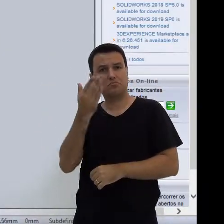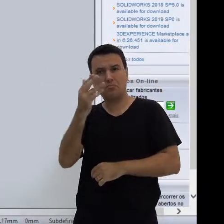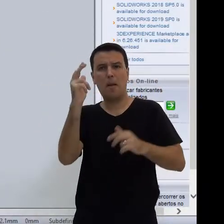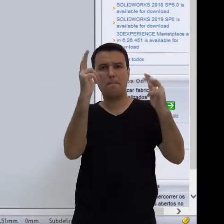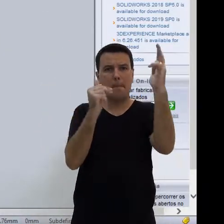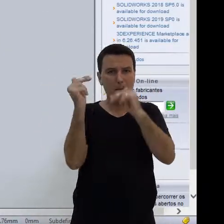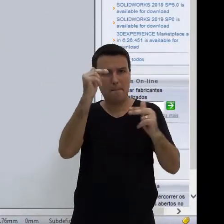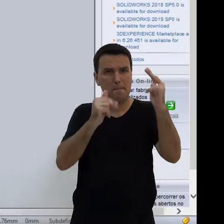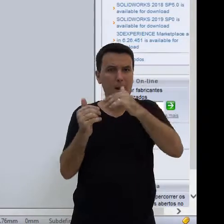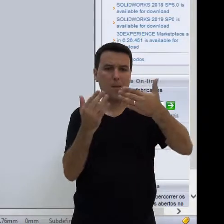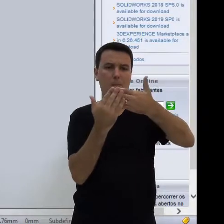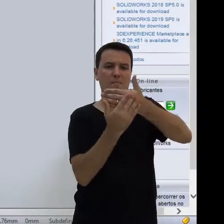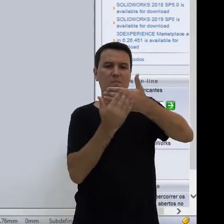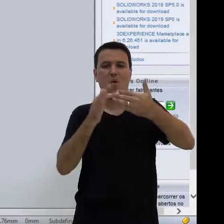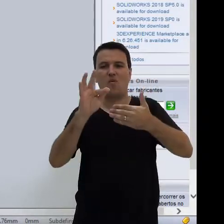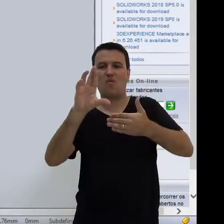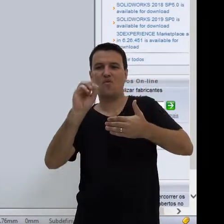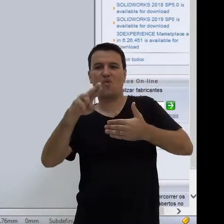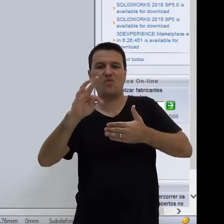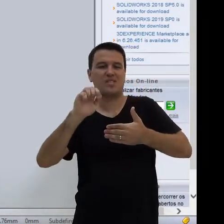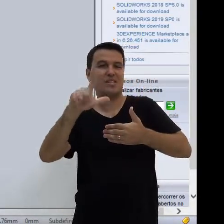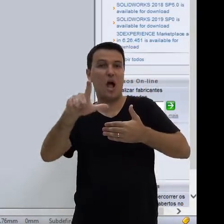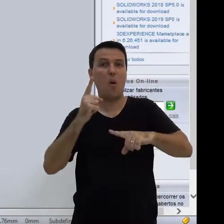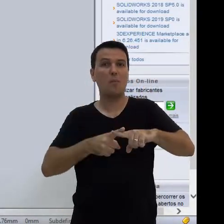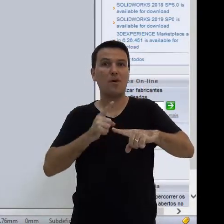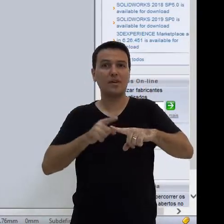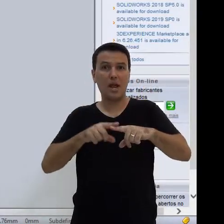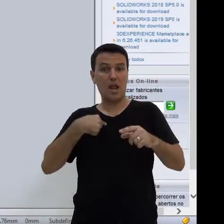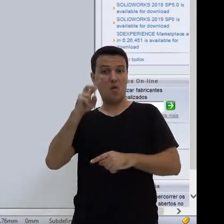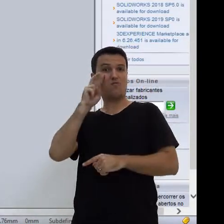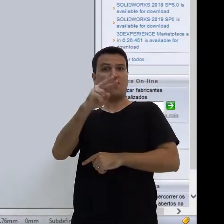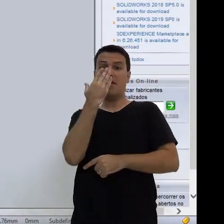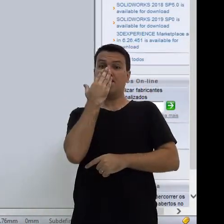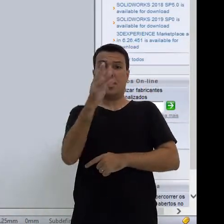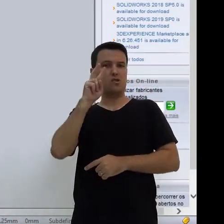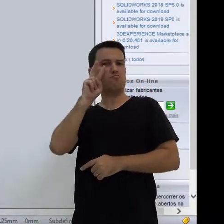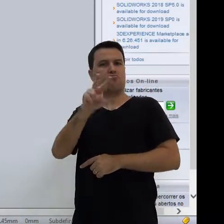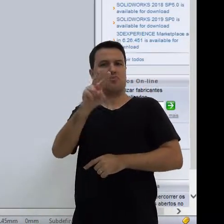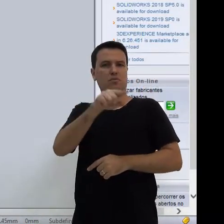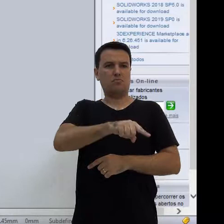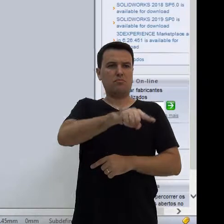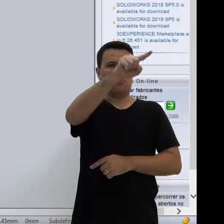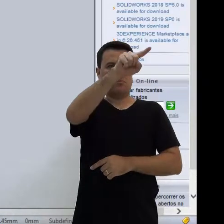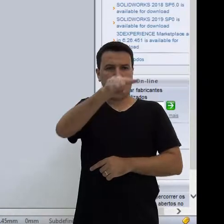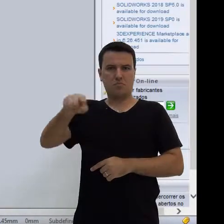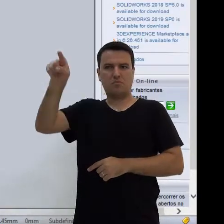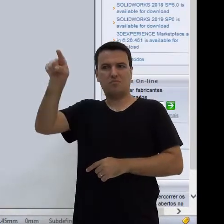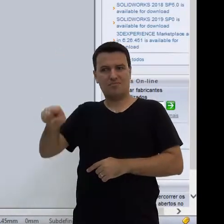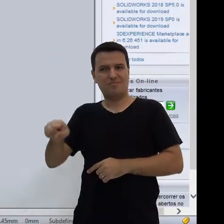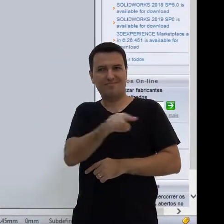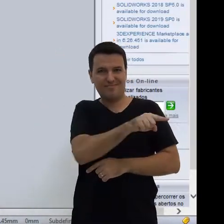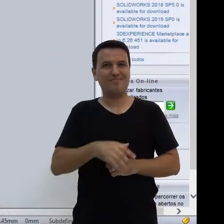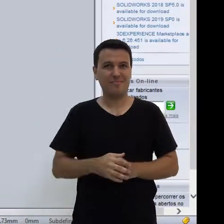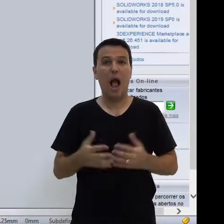nesse plano frontal porque essa é a vista frontal que eu tenho da rampa, né? Tá? O próximo